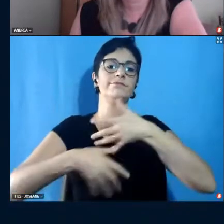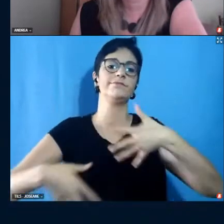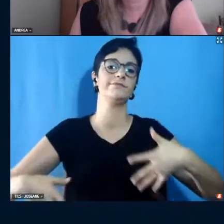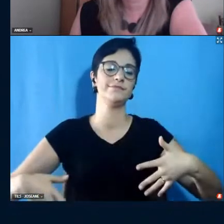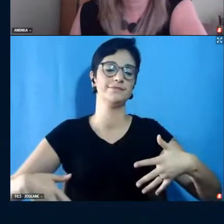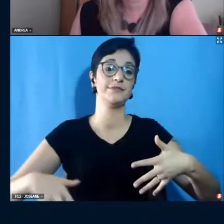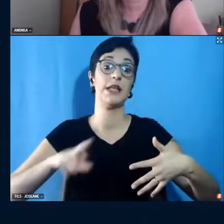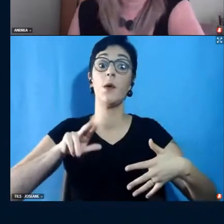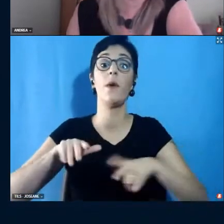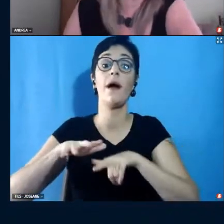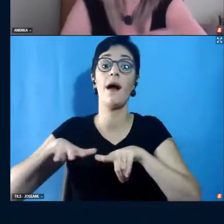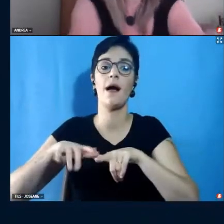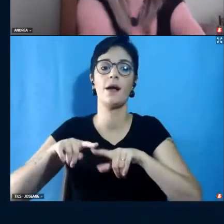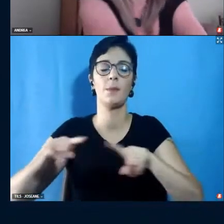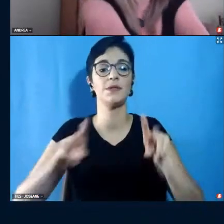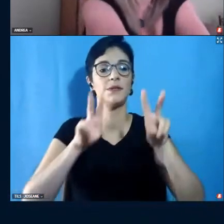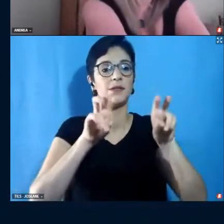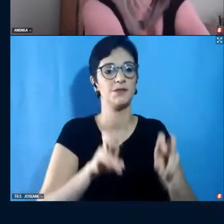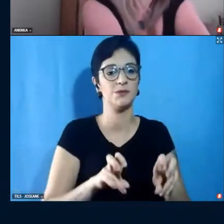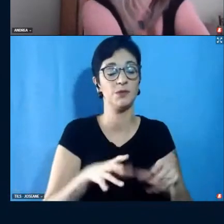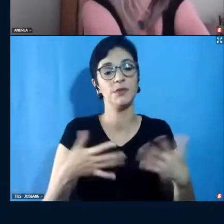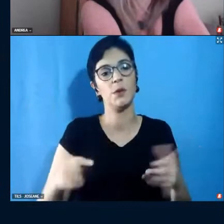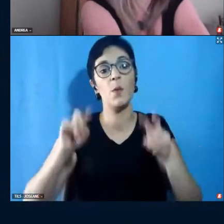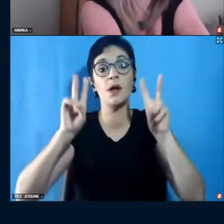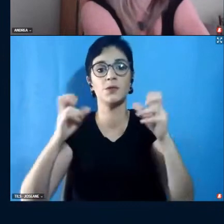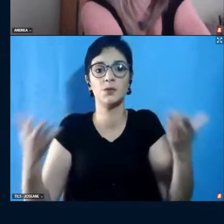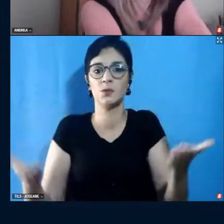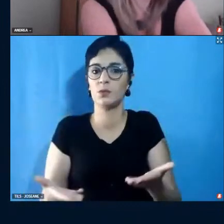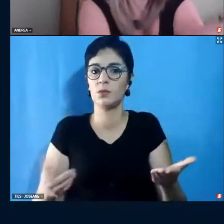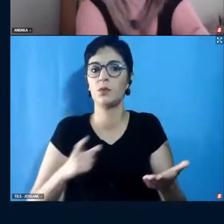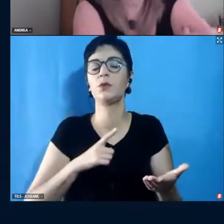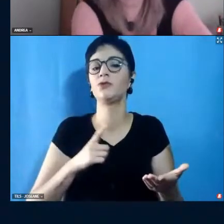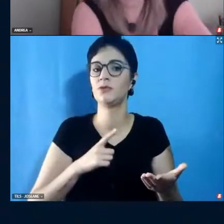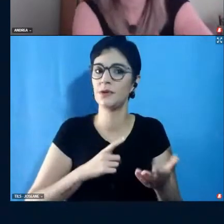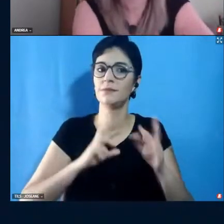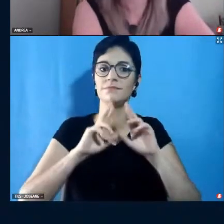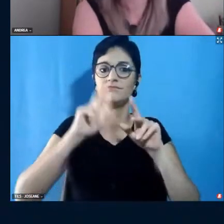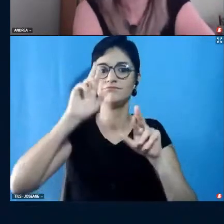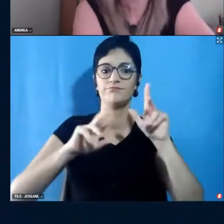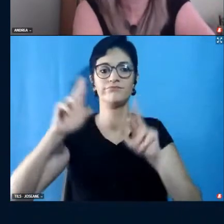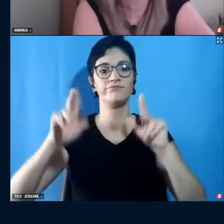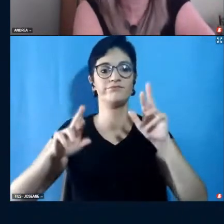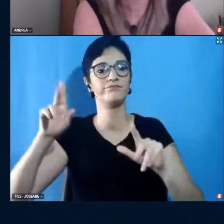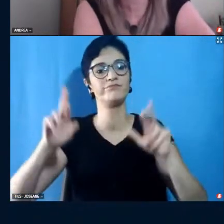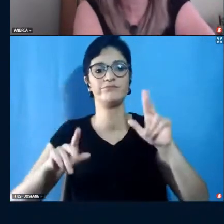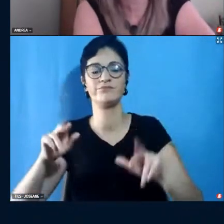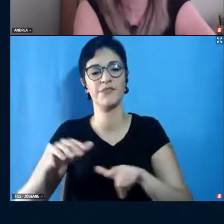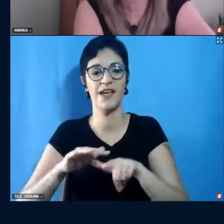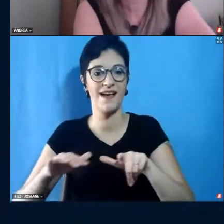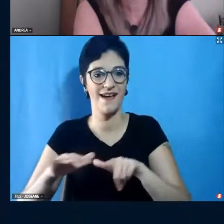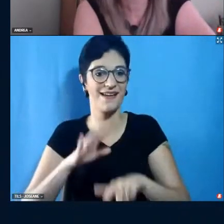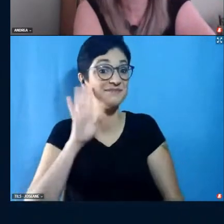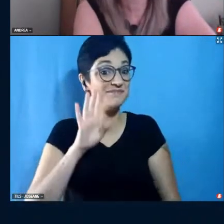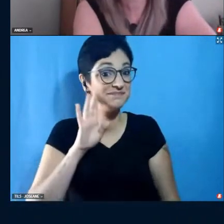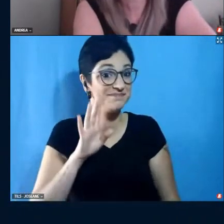sala reúne várias áreas de extensão, e isso é muito legal. Então, parabéns a todos que se inscreveram por